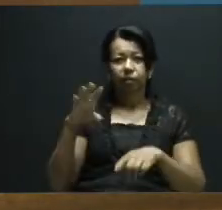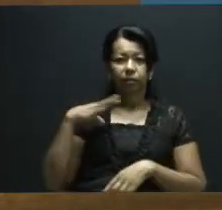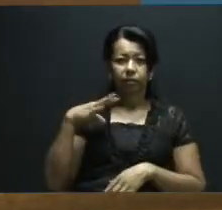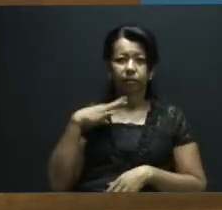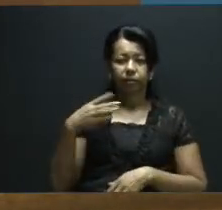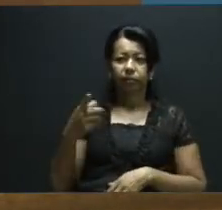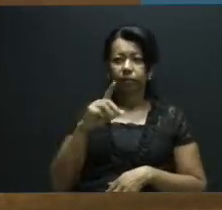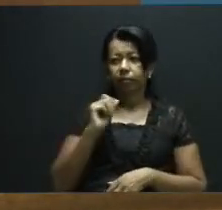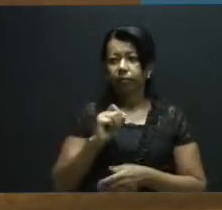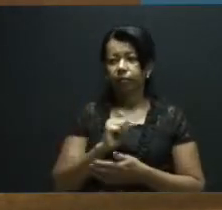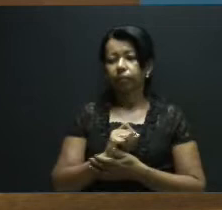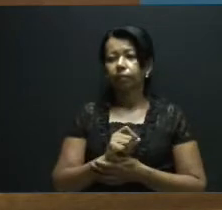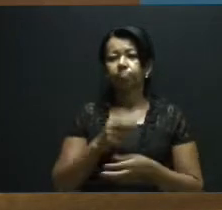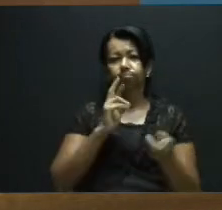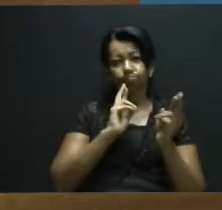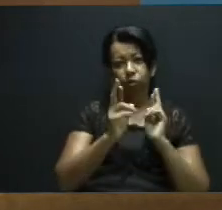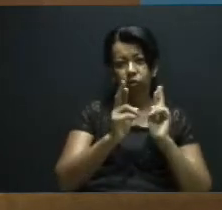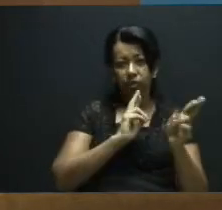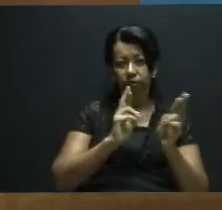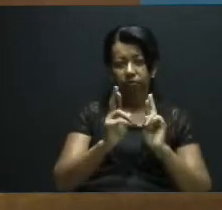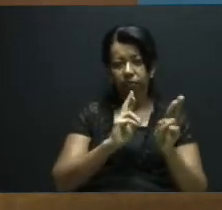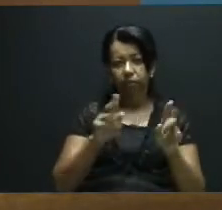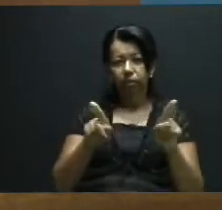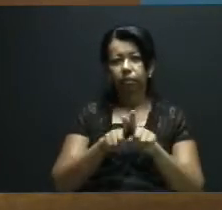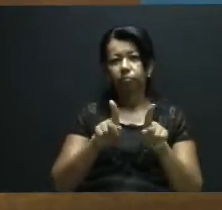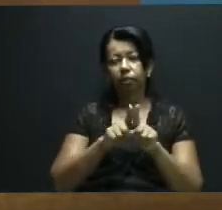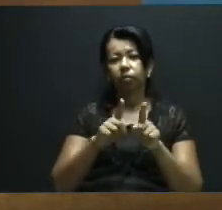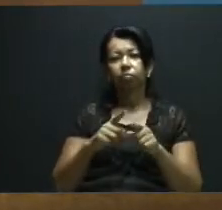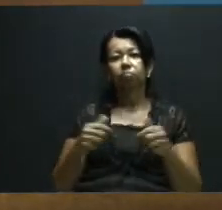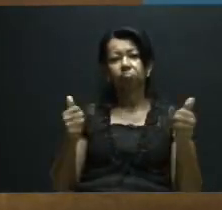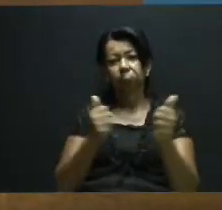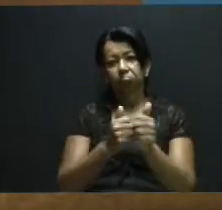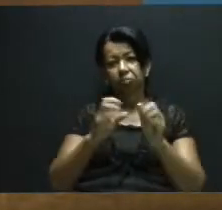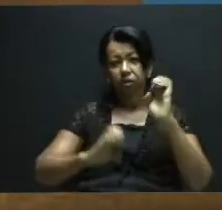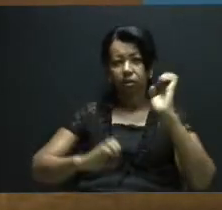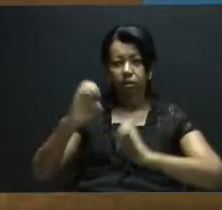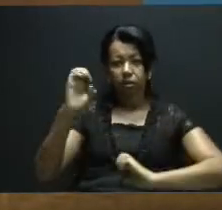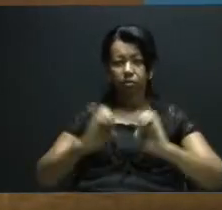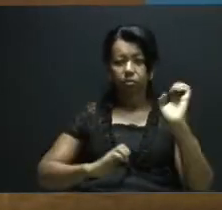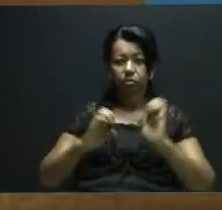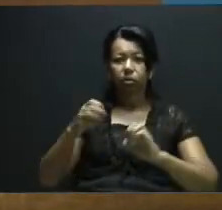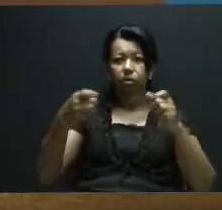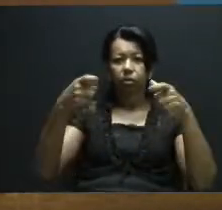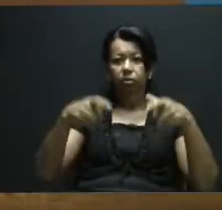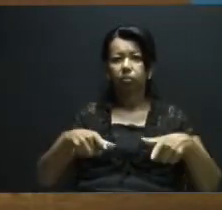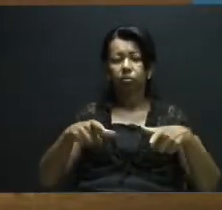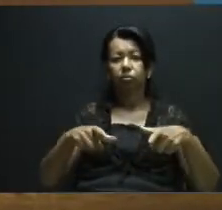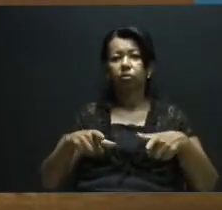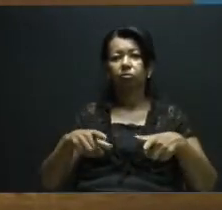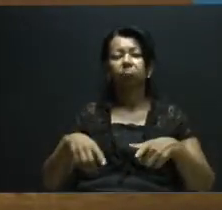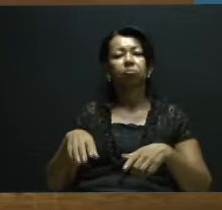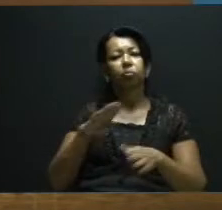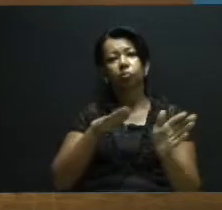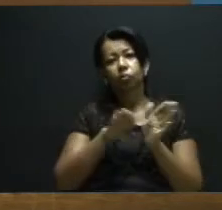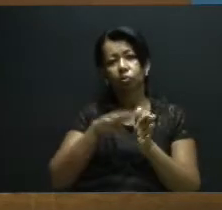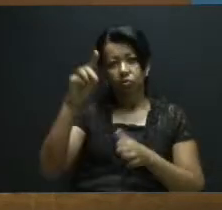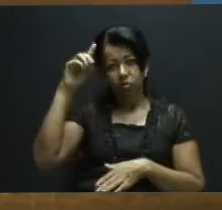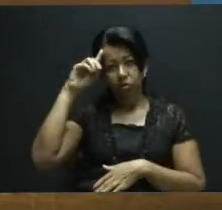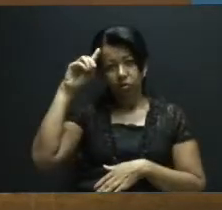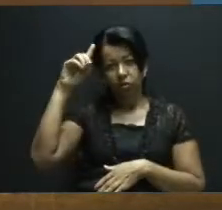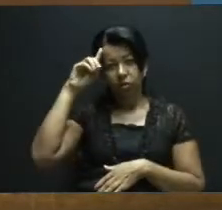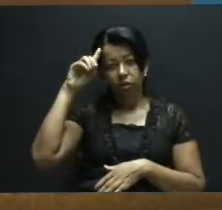cubatão é cortada por rodovias também somos cercados por indústrias onde diariamente nós